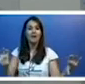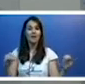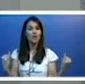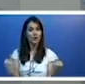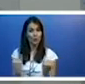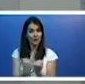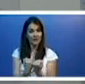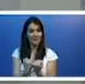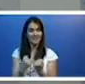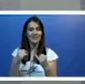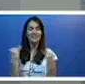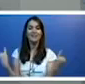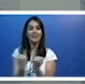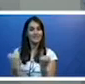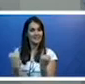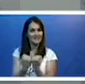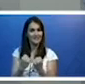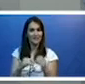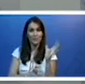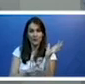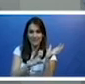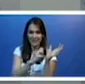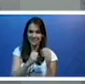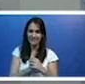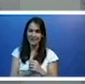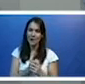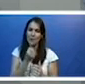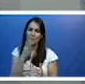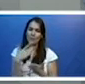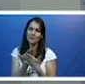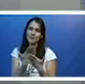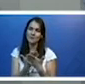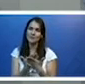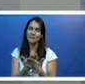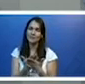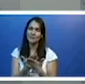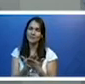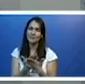e a ionização dos ácidos. Bons estudos e nos vemos na nossa próxima aula.